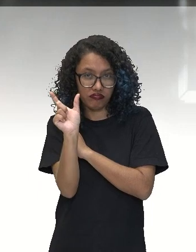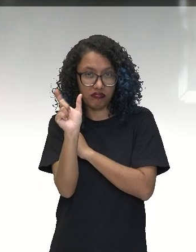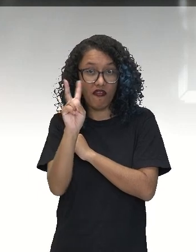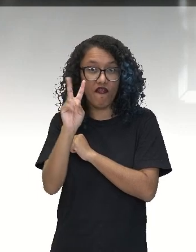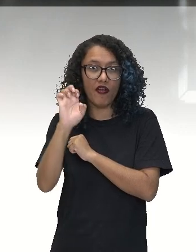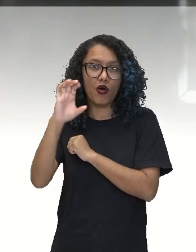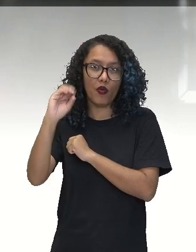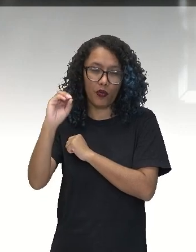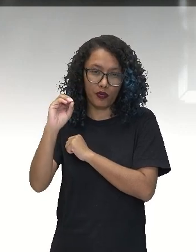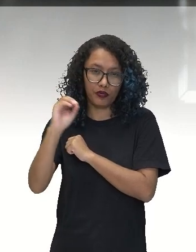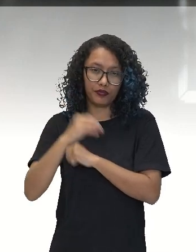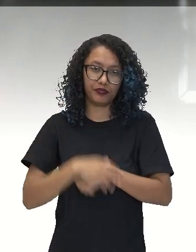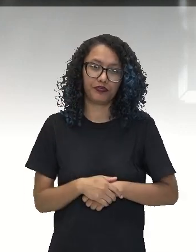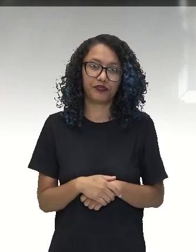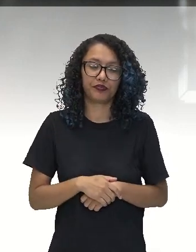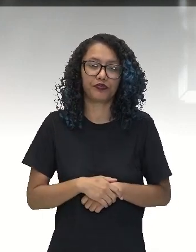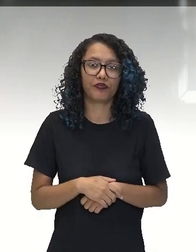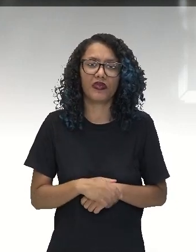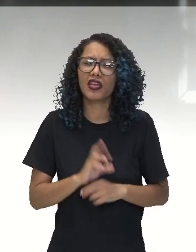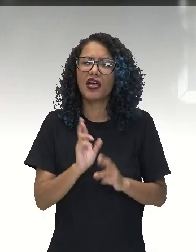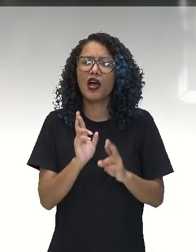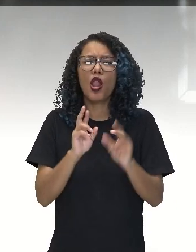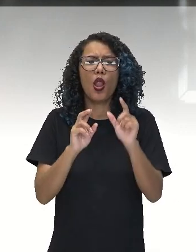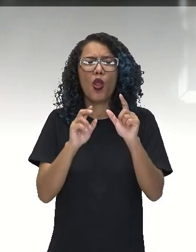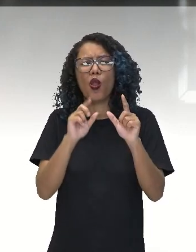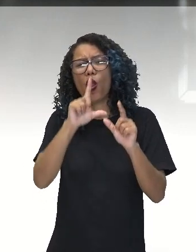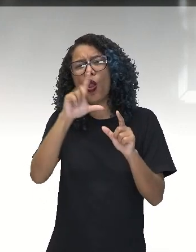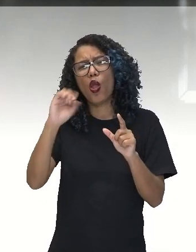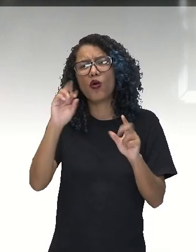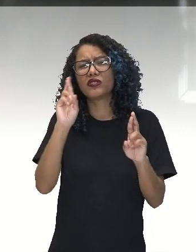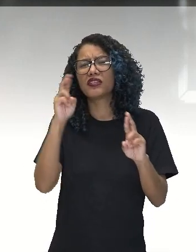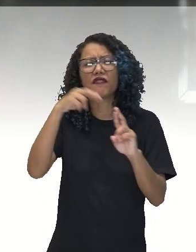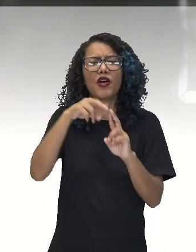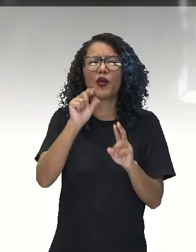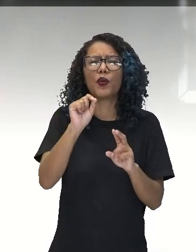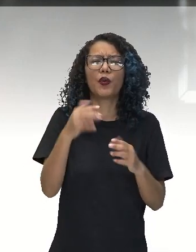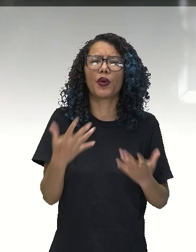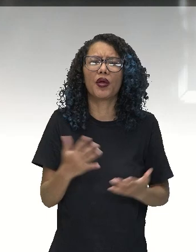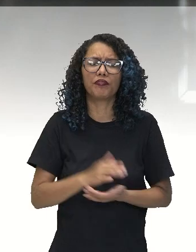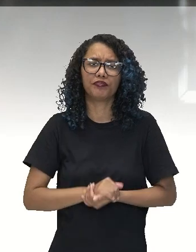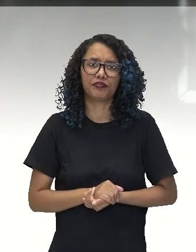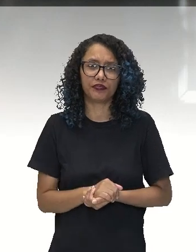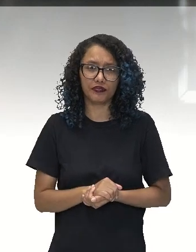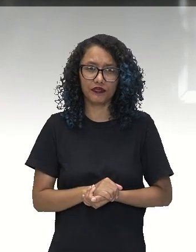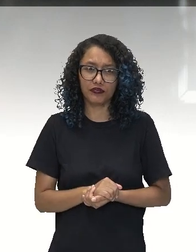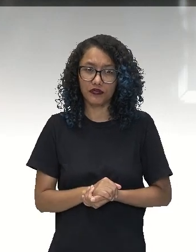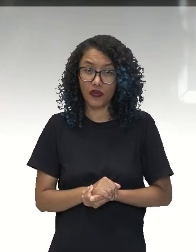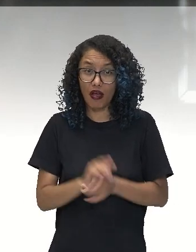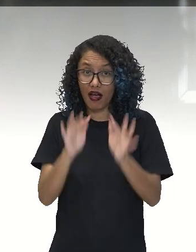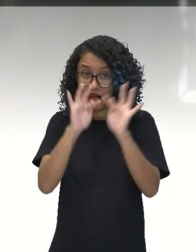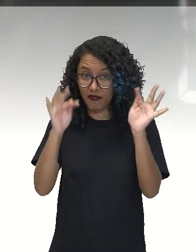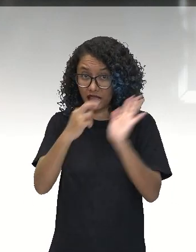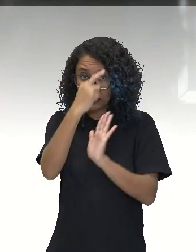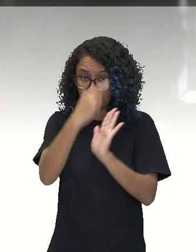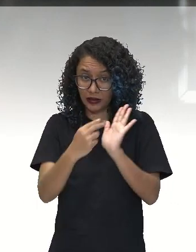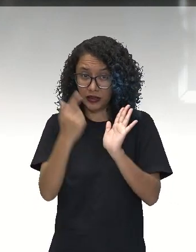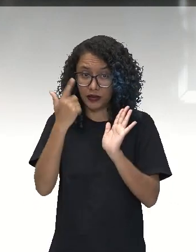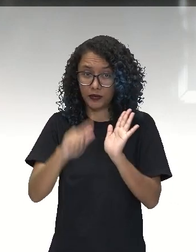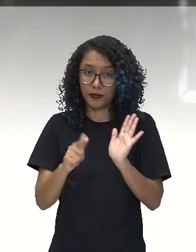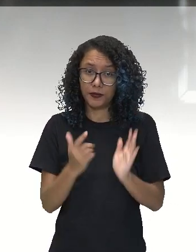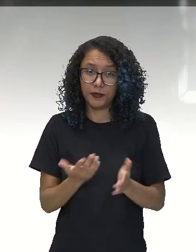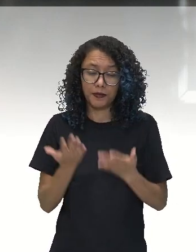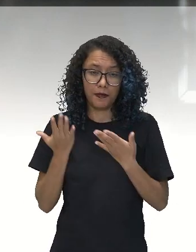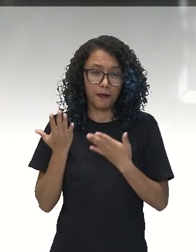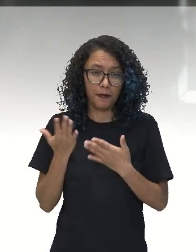qué hace referencia? Vamos a leer de nuevo. Guillermo fue mi primer professor. No lo veo